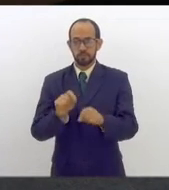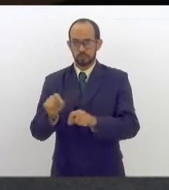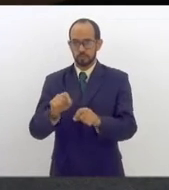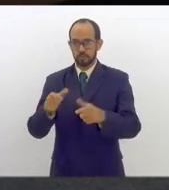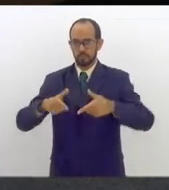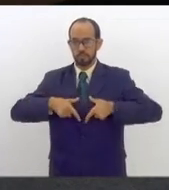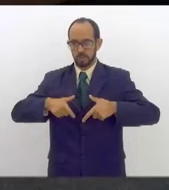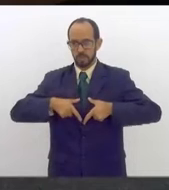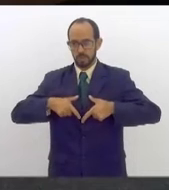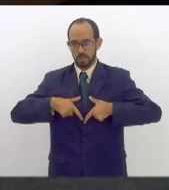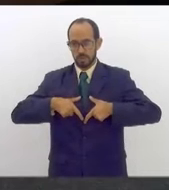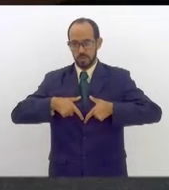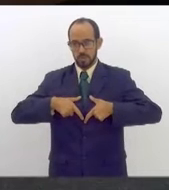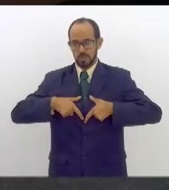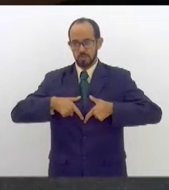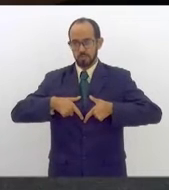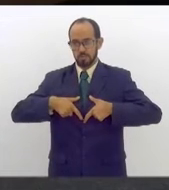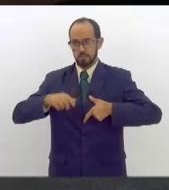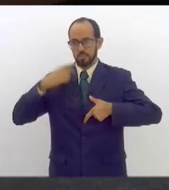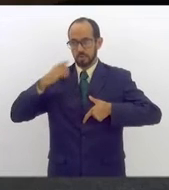medalhas por parlamentar,